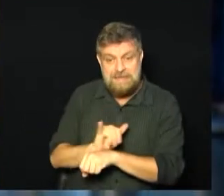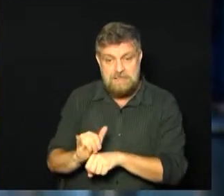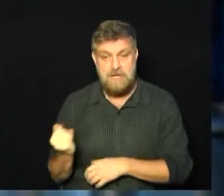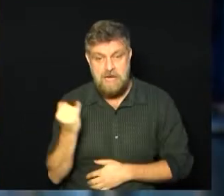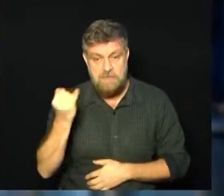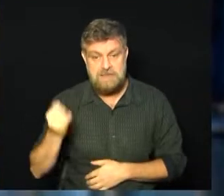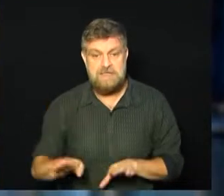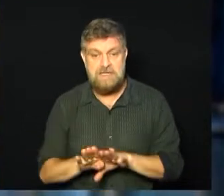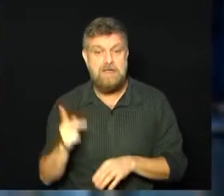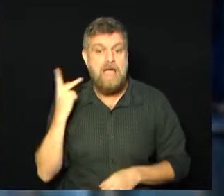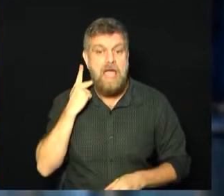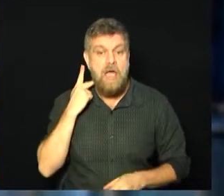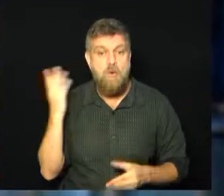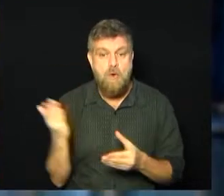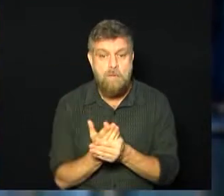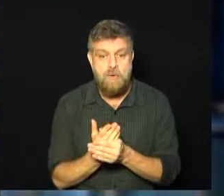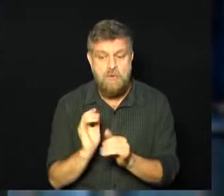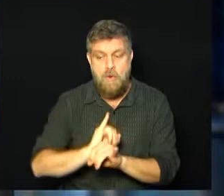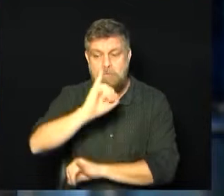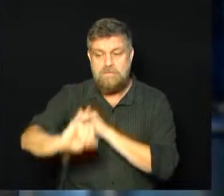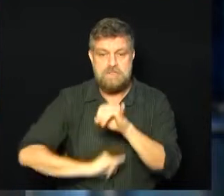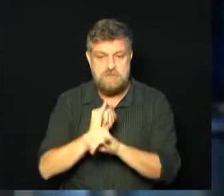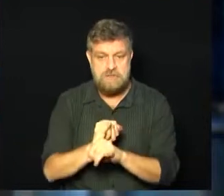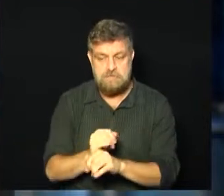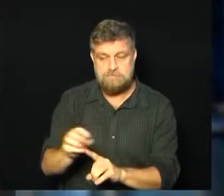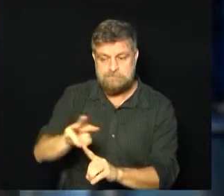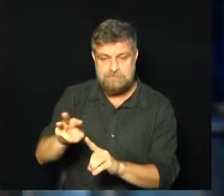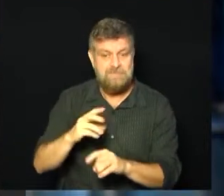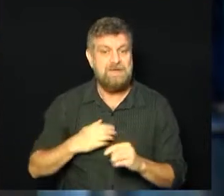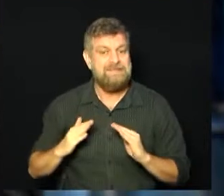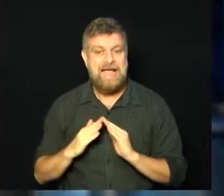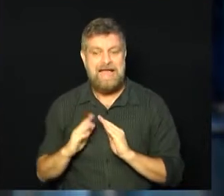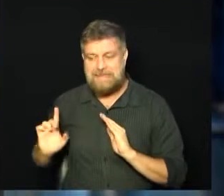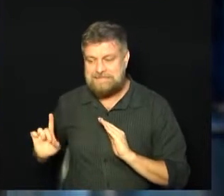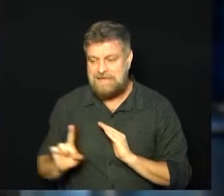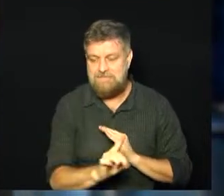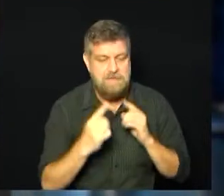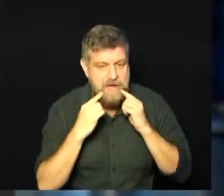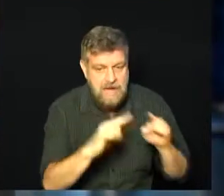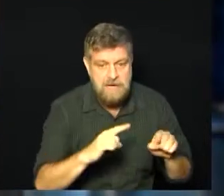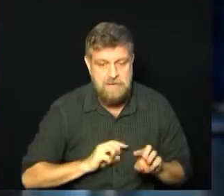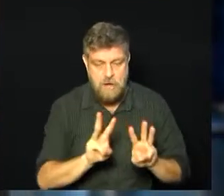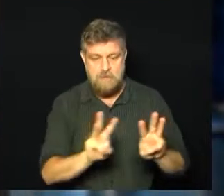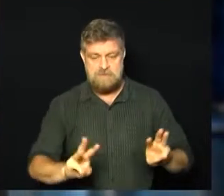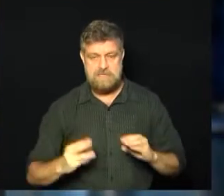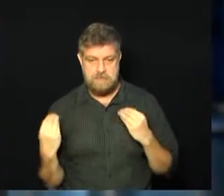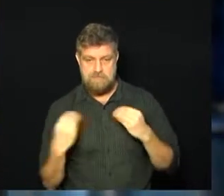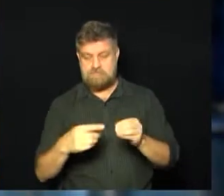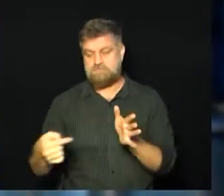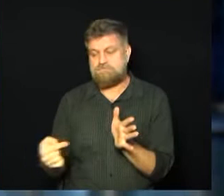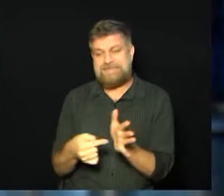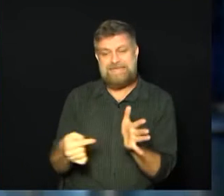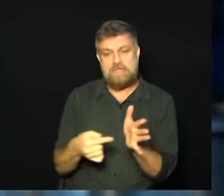Procon Digital. O consumidor ele consegue formalizar a reclamação sem sair de casa. No nosso site ele registra a denúncia,